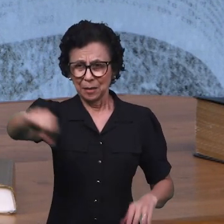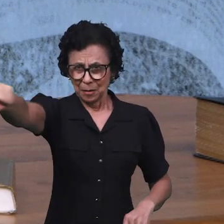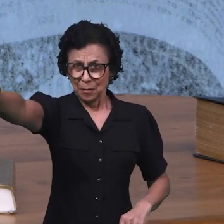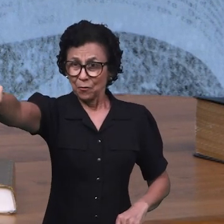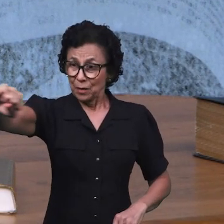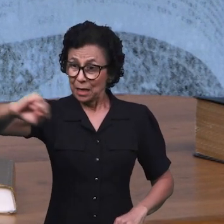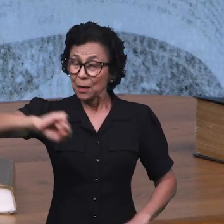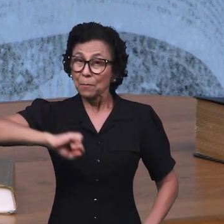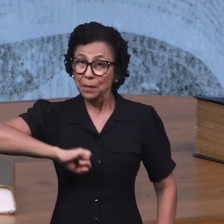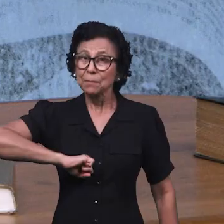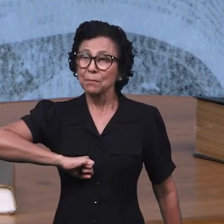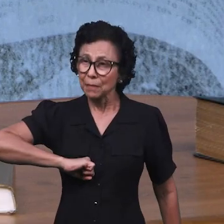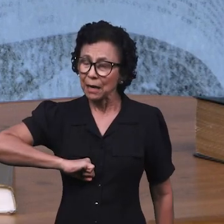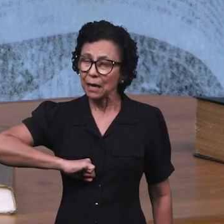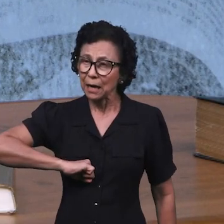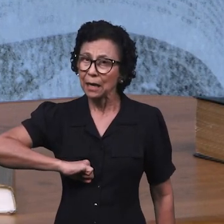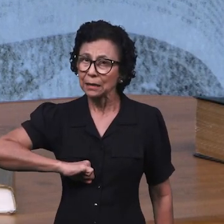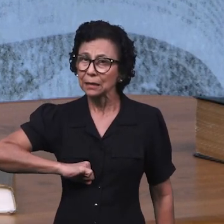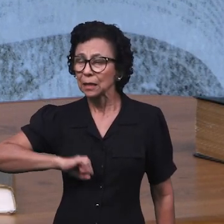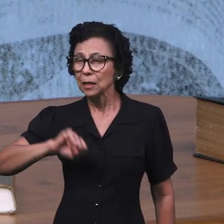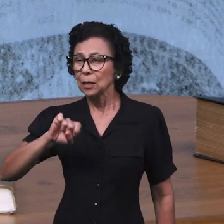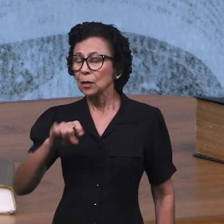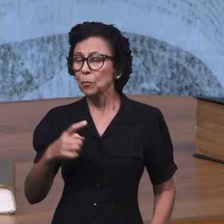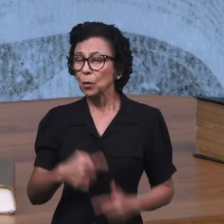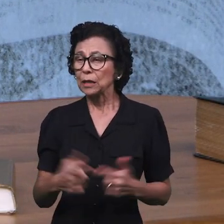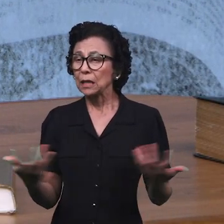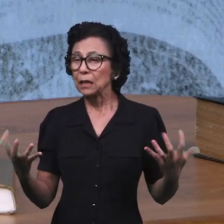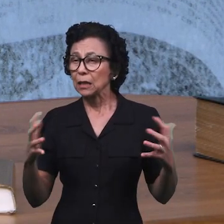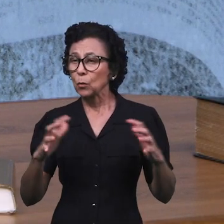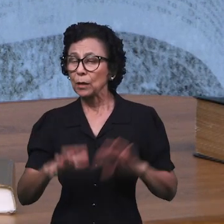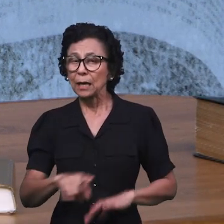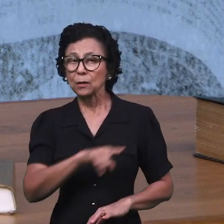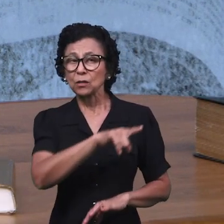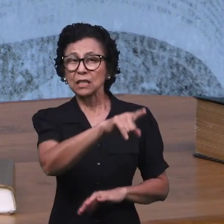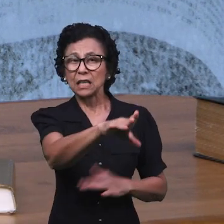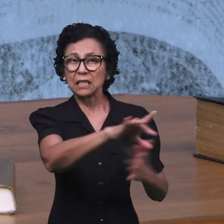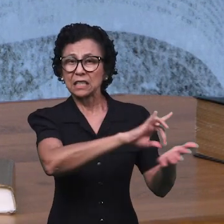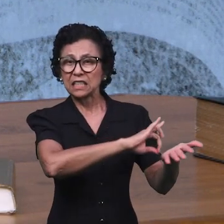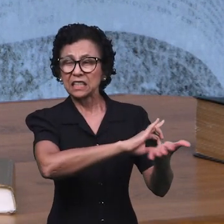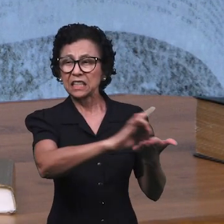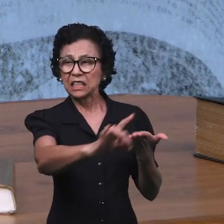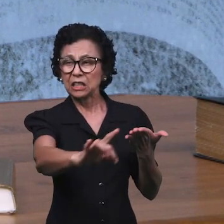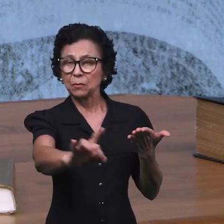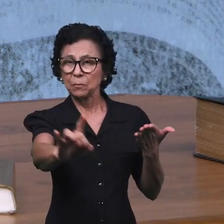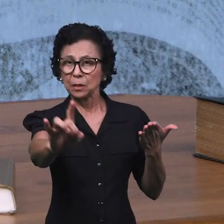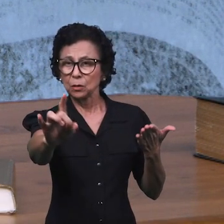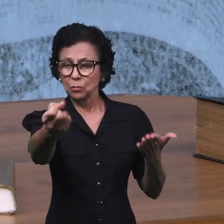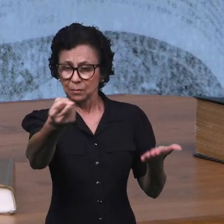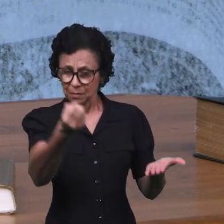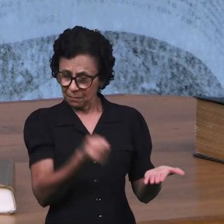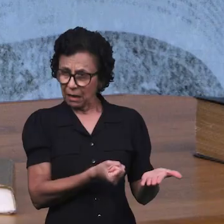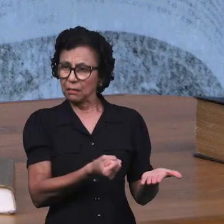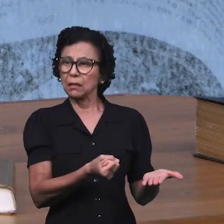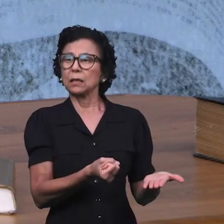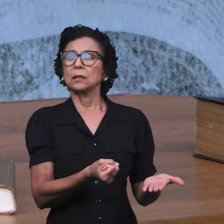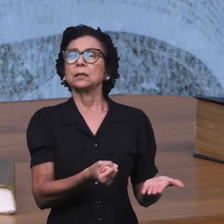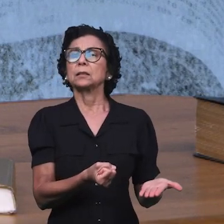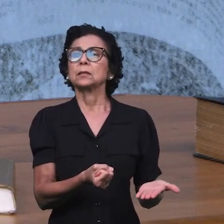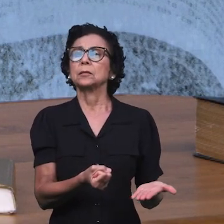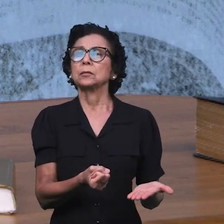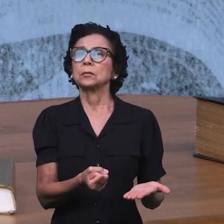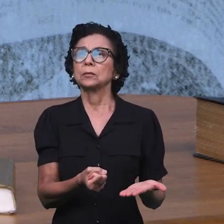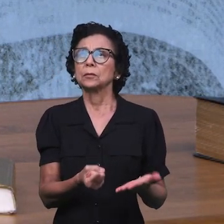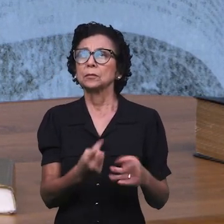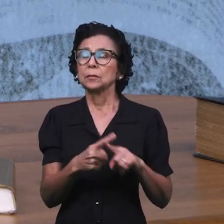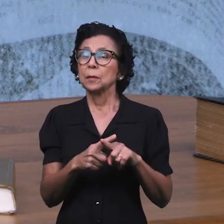não venham estes incircuncisos e me atravessem e escarneçam de mim. Porém o seu pajem